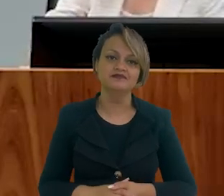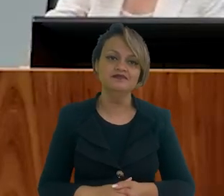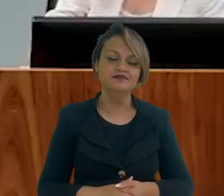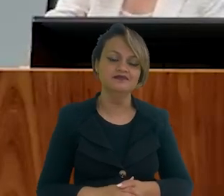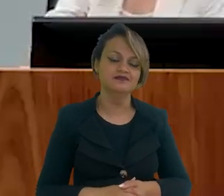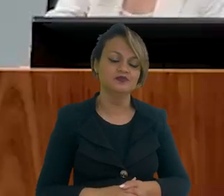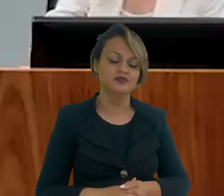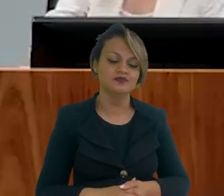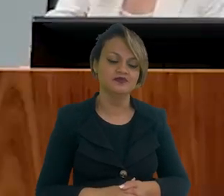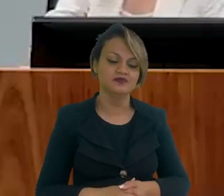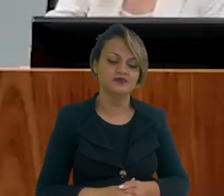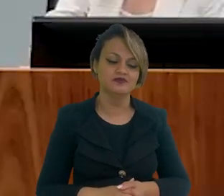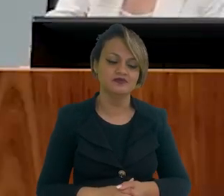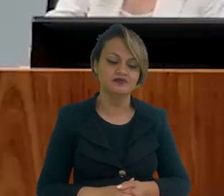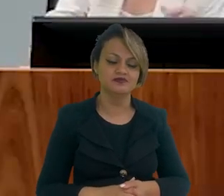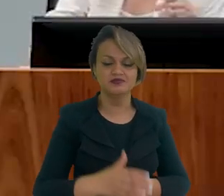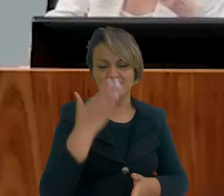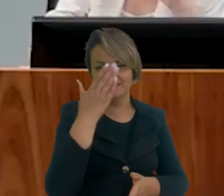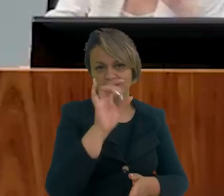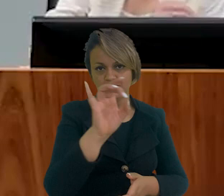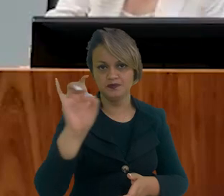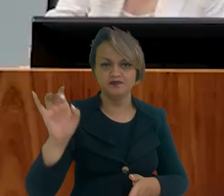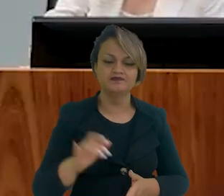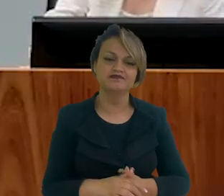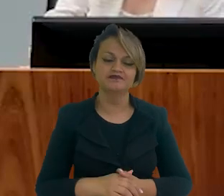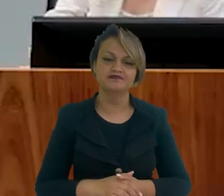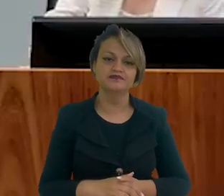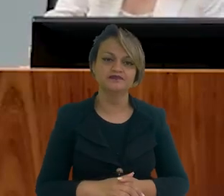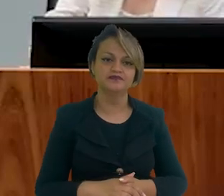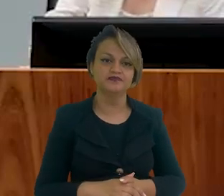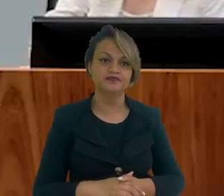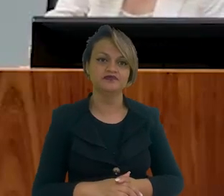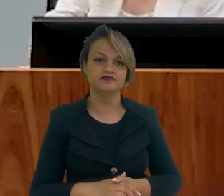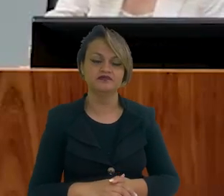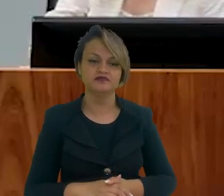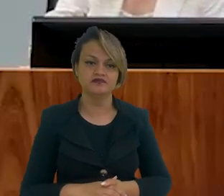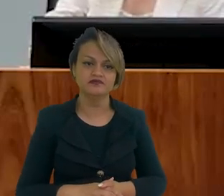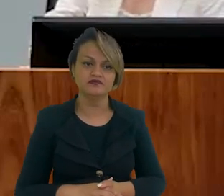pré-moldadas estabelecidas Muito obrigado Doutor obrigado